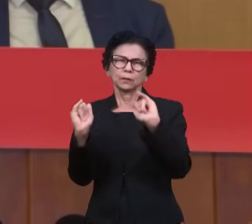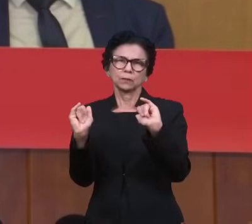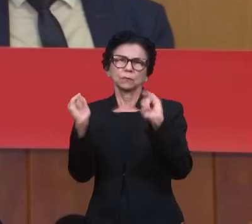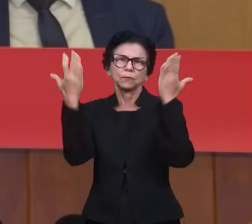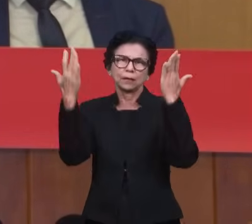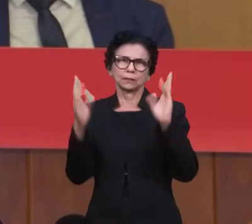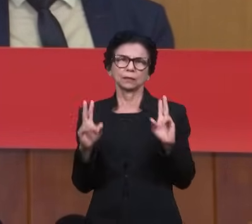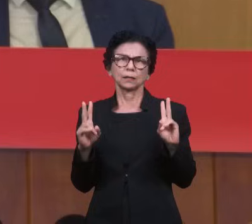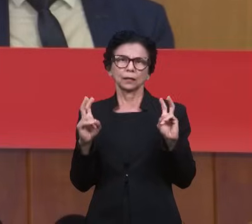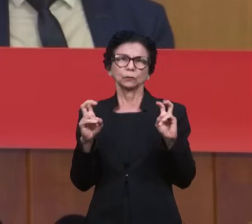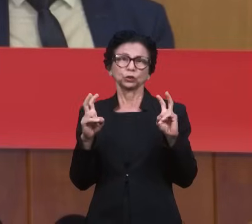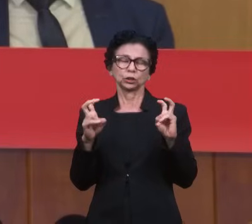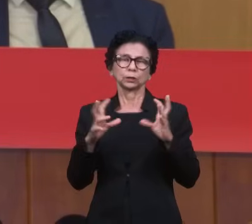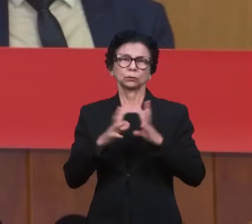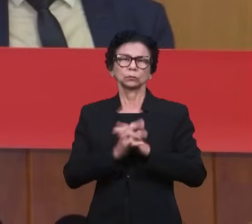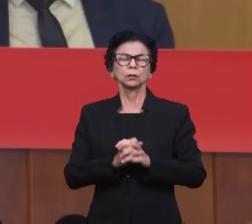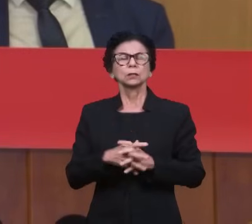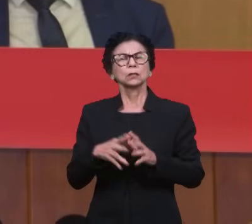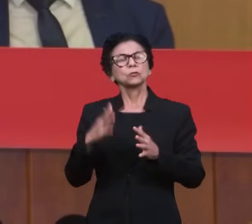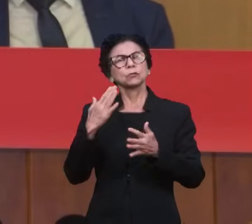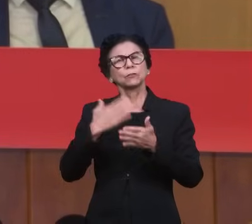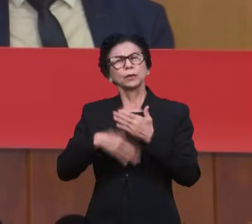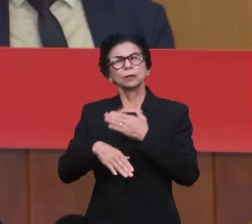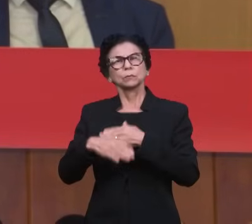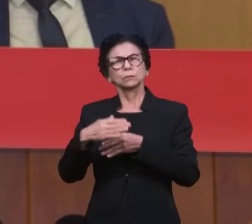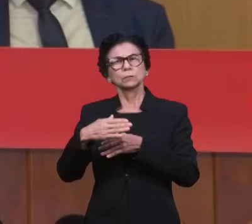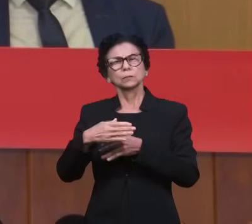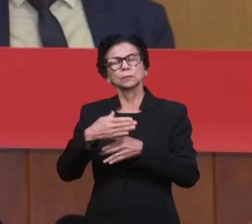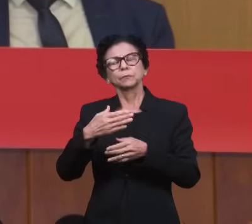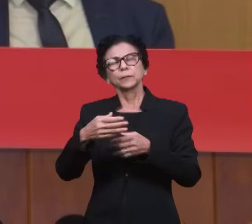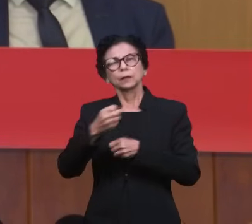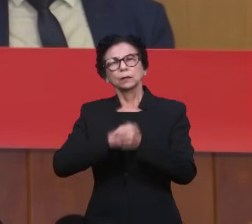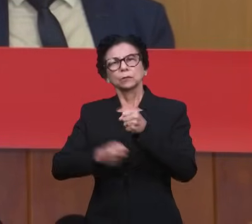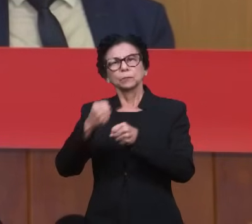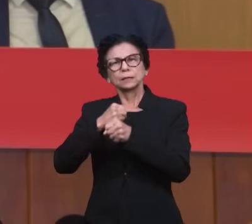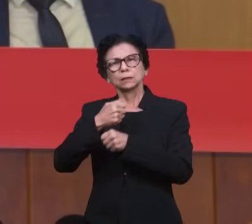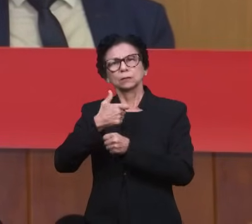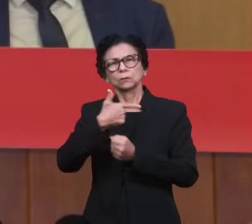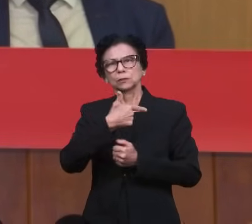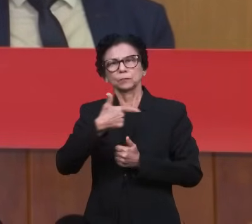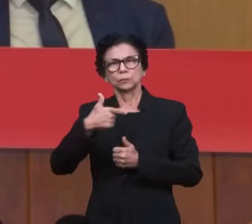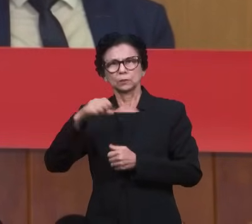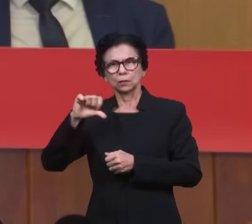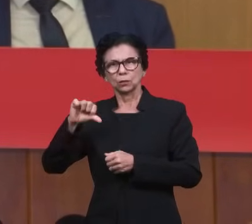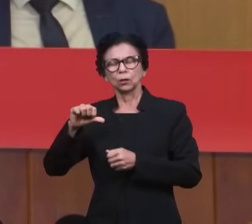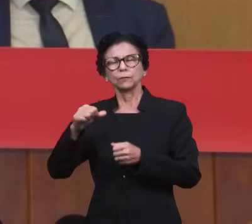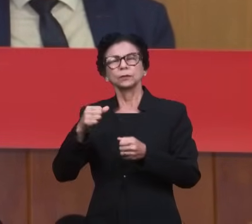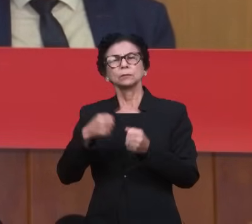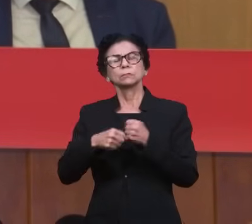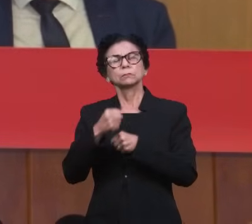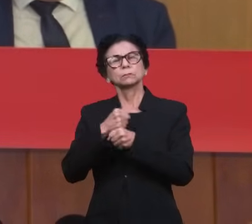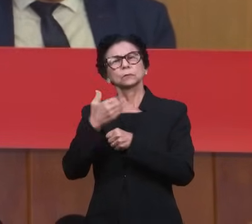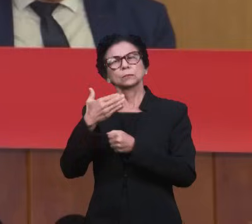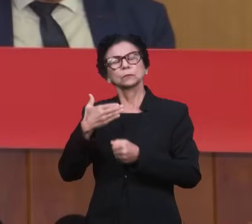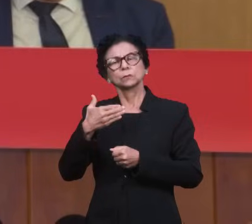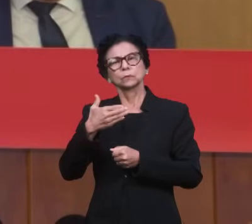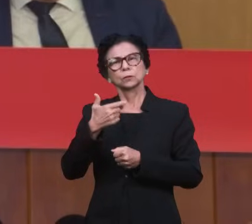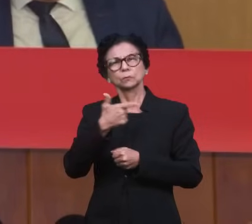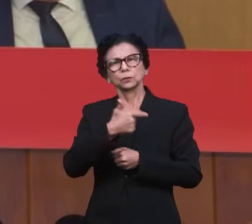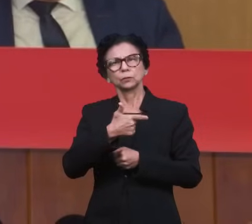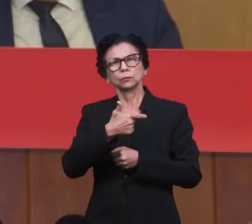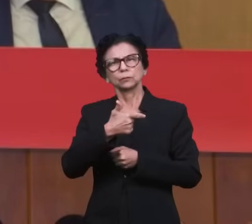2019, 2022 e 2023. Ocasião em que foram